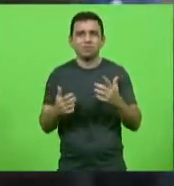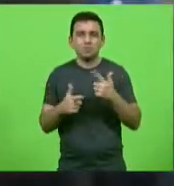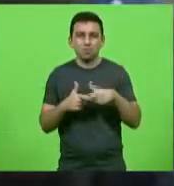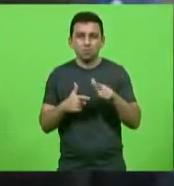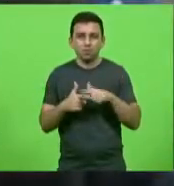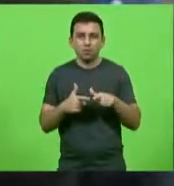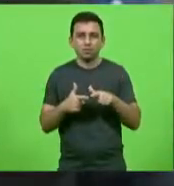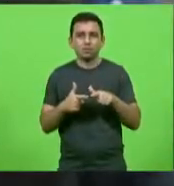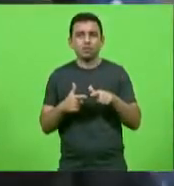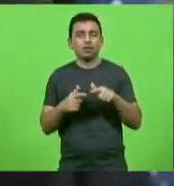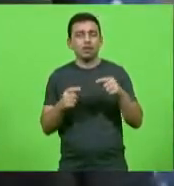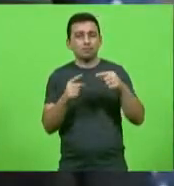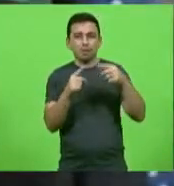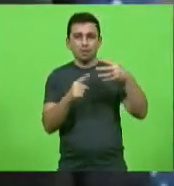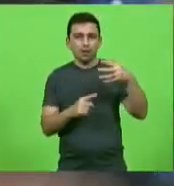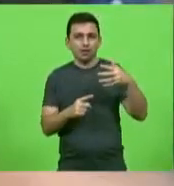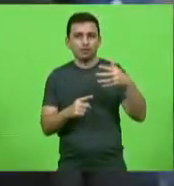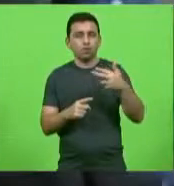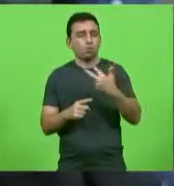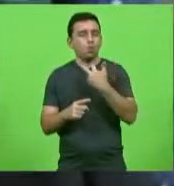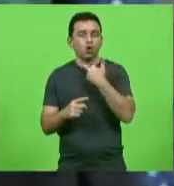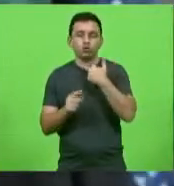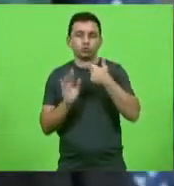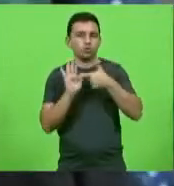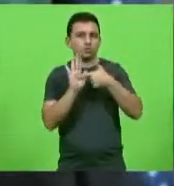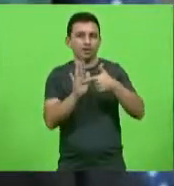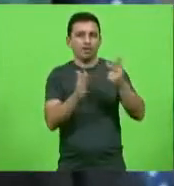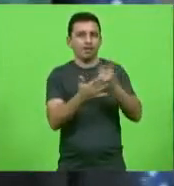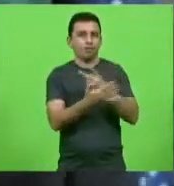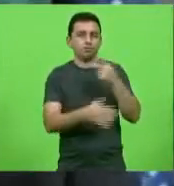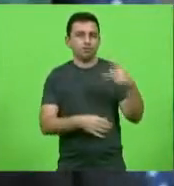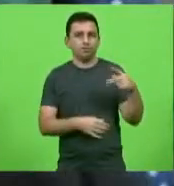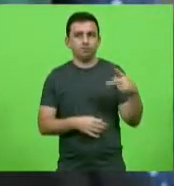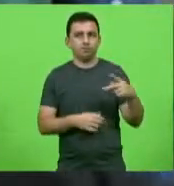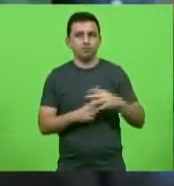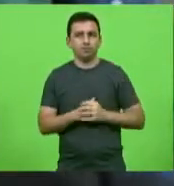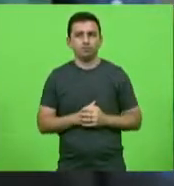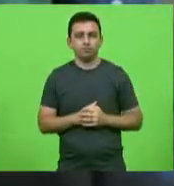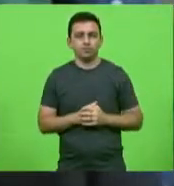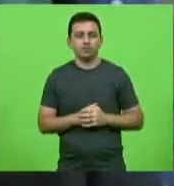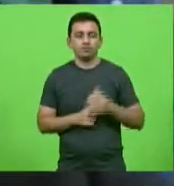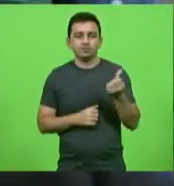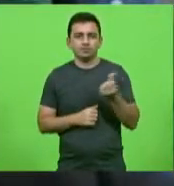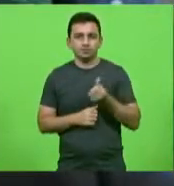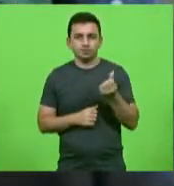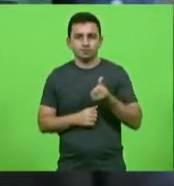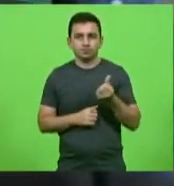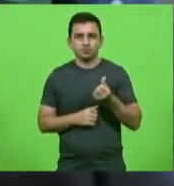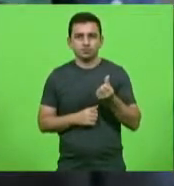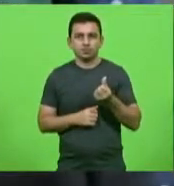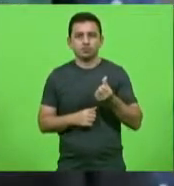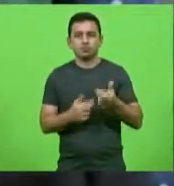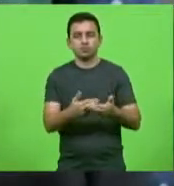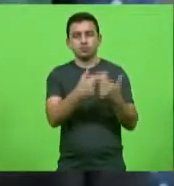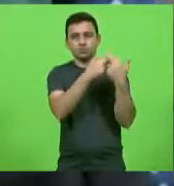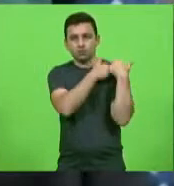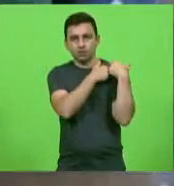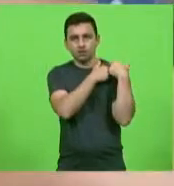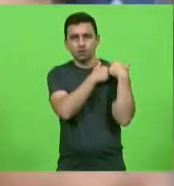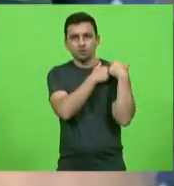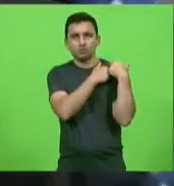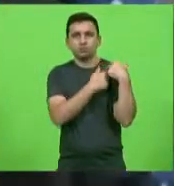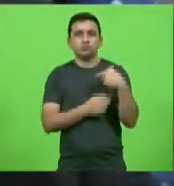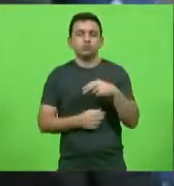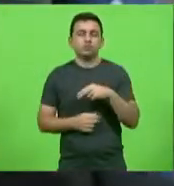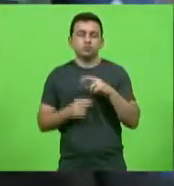para caracterizar o erro grosseiro ou o dolo. Parágrafo 6º, a responsabilização pela opinião pública